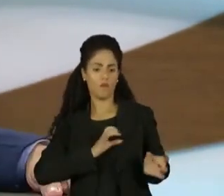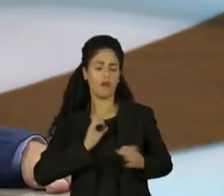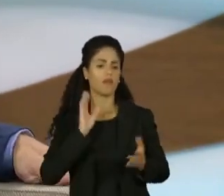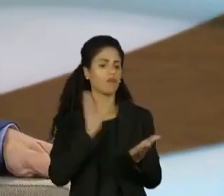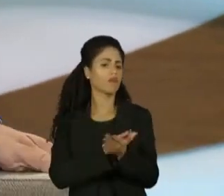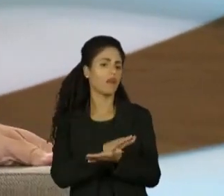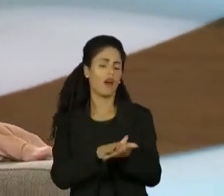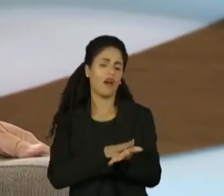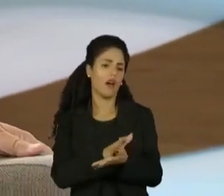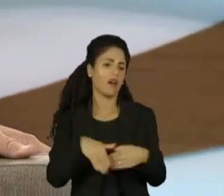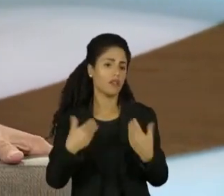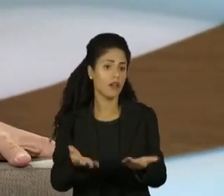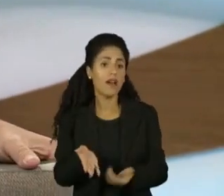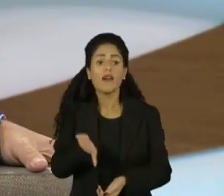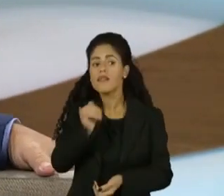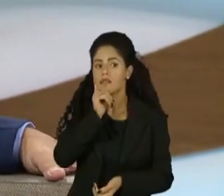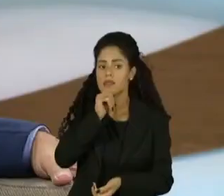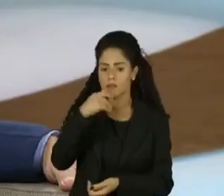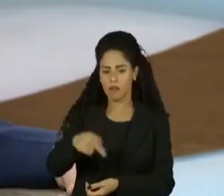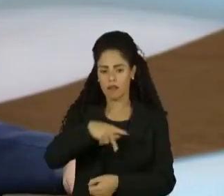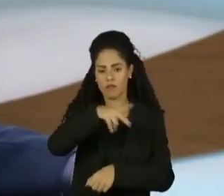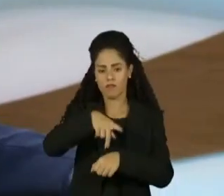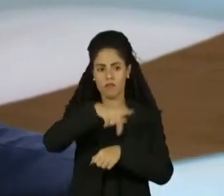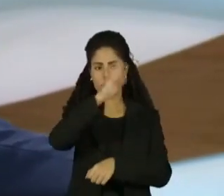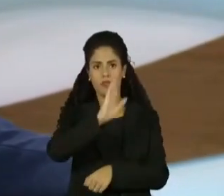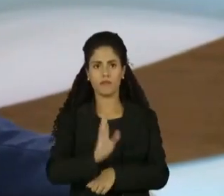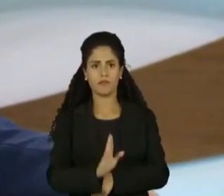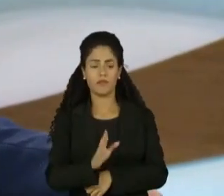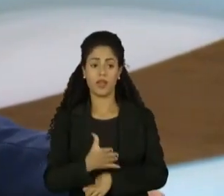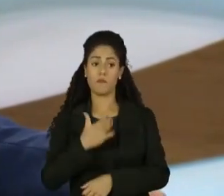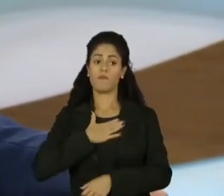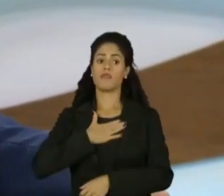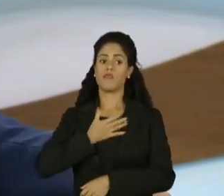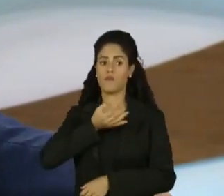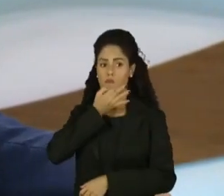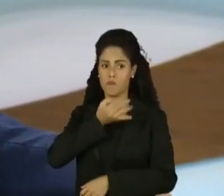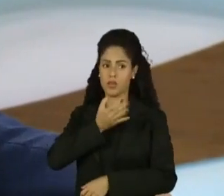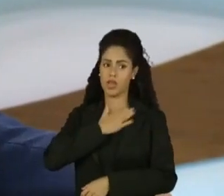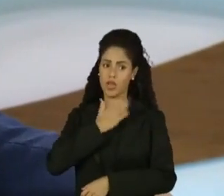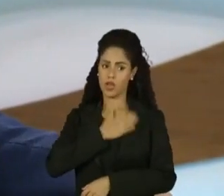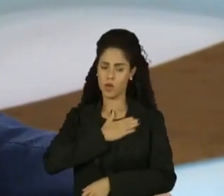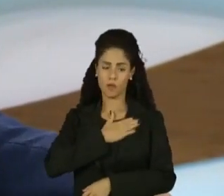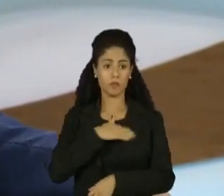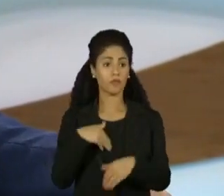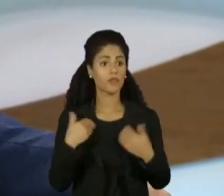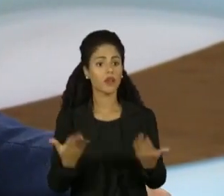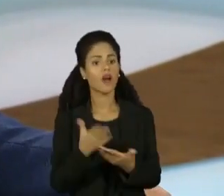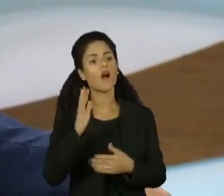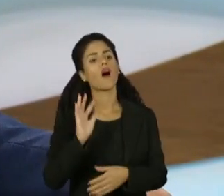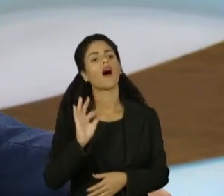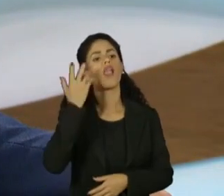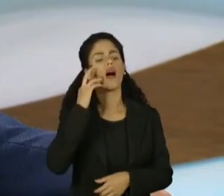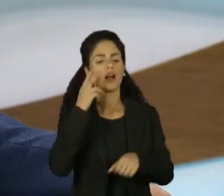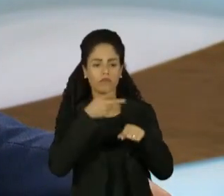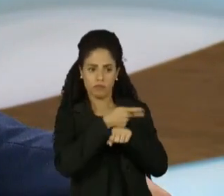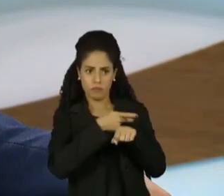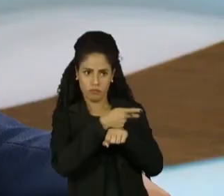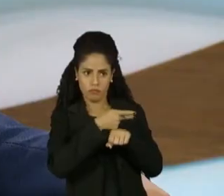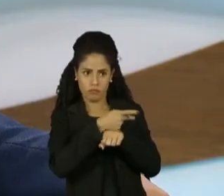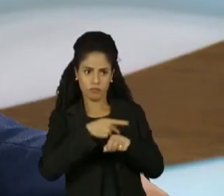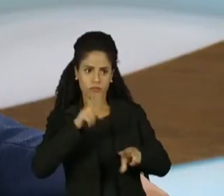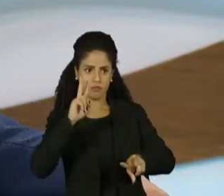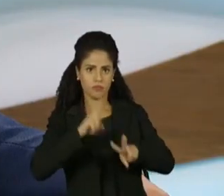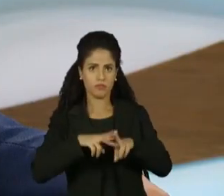Eu vou lhe dar um exemplo do que está acontecendo no país. Isso é uma questão muito pessoal. Quando houve a busca e apreensão contra